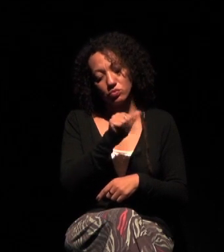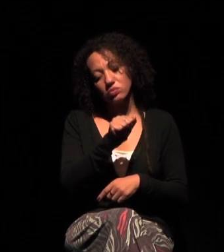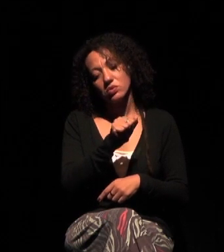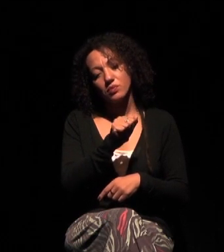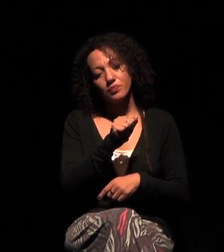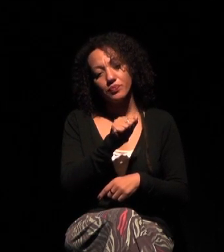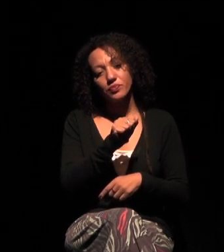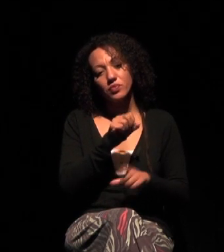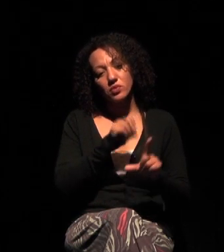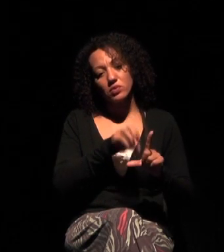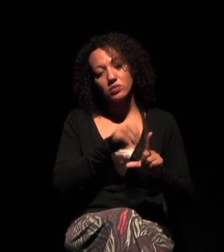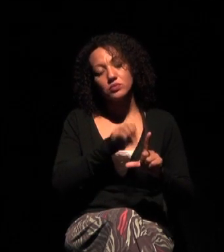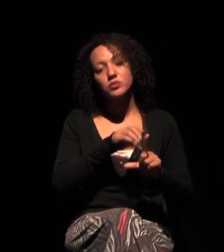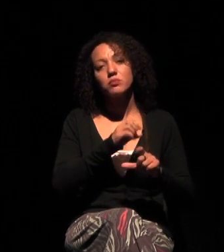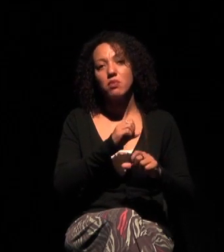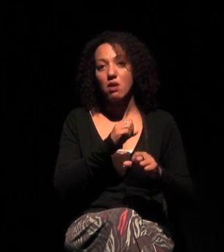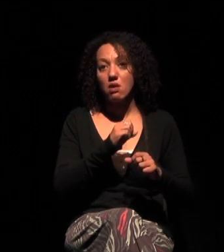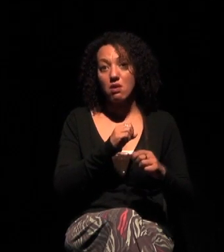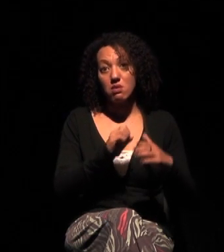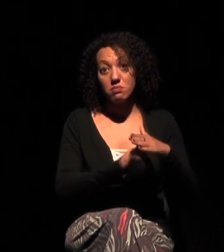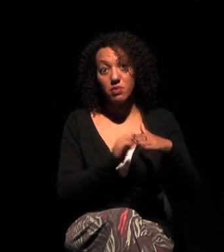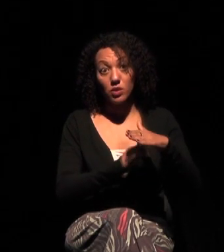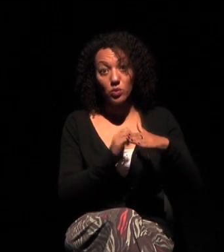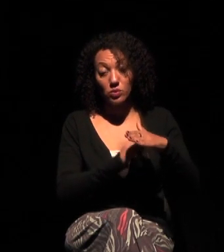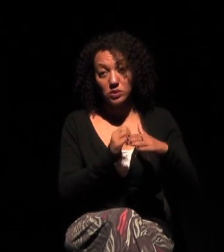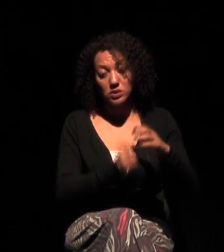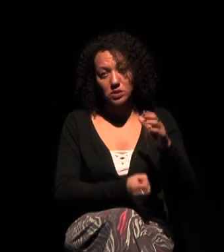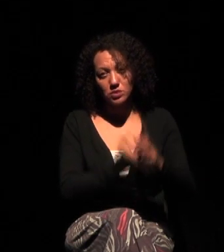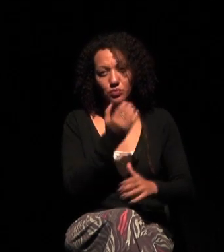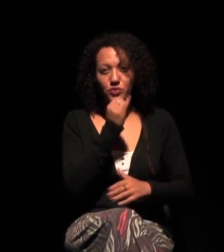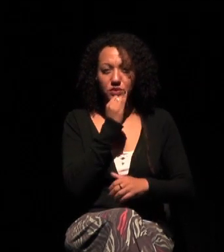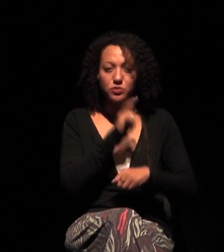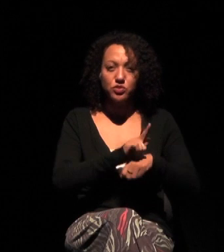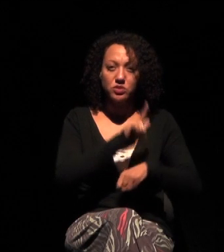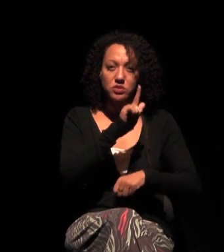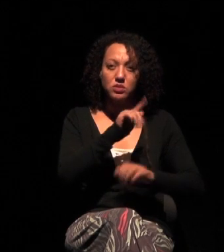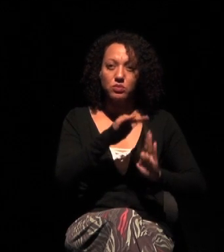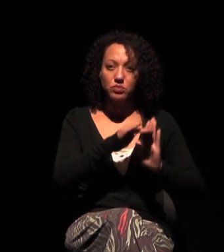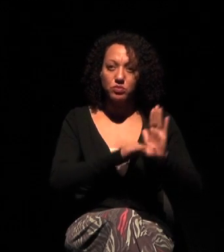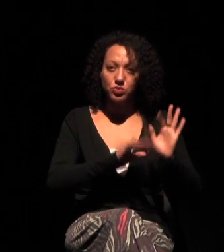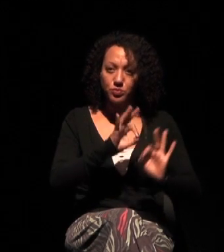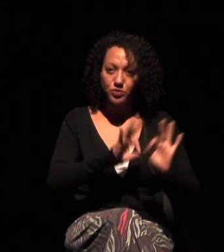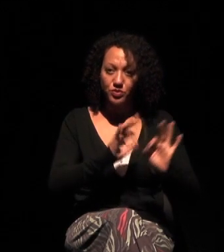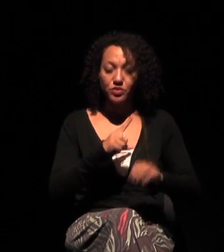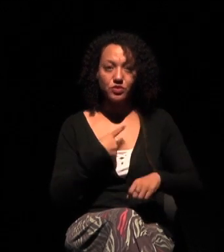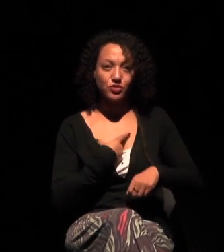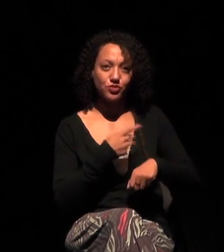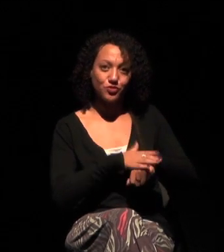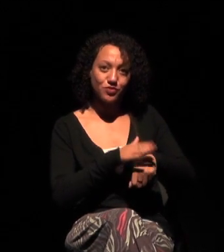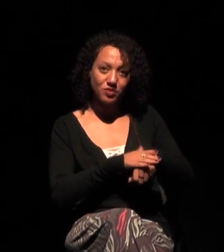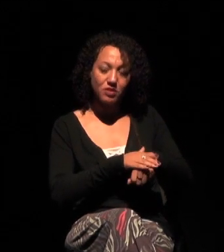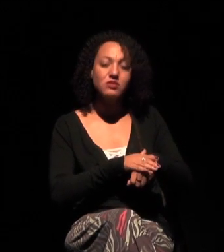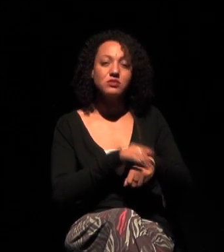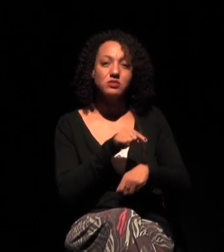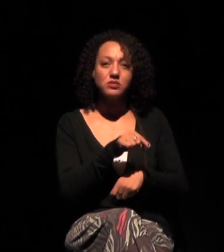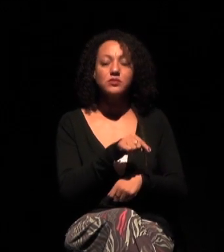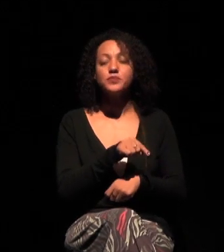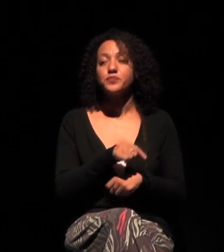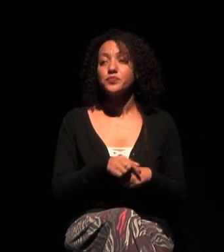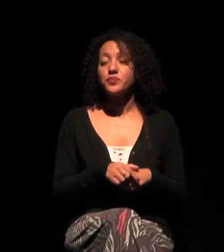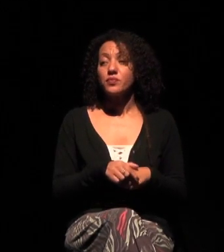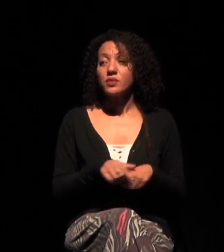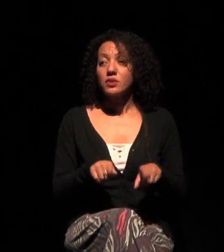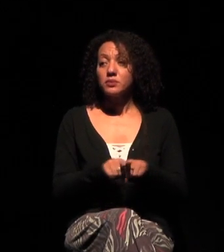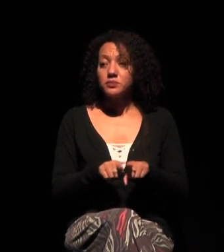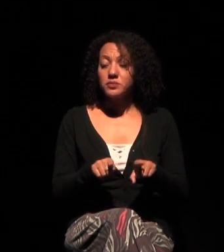para capacitação para o empreendorismo portanto a área de gestão do projeto somos nós que estamos a trabalhar com eles e eu estamos